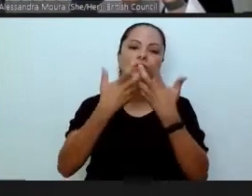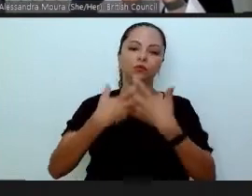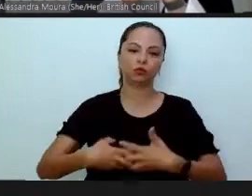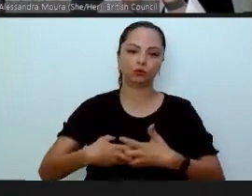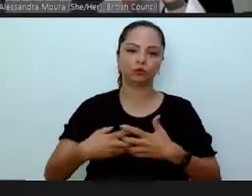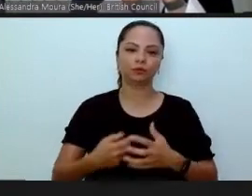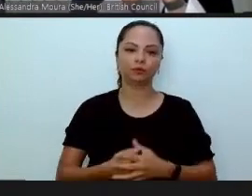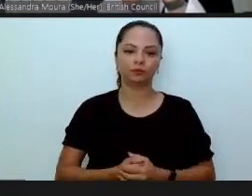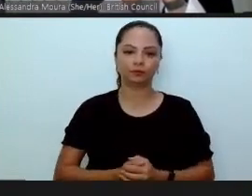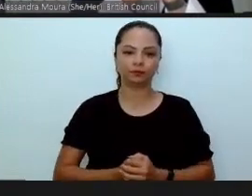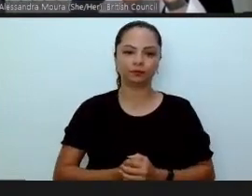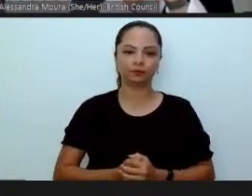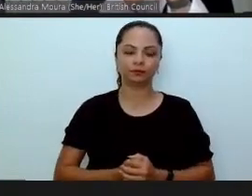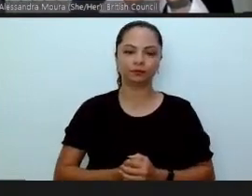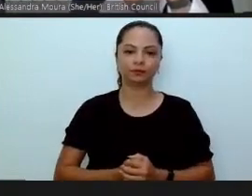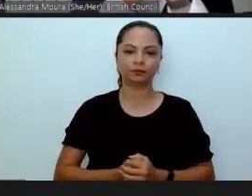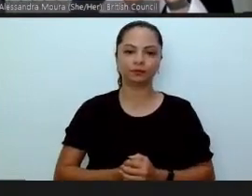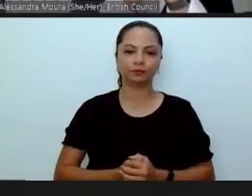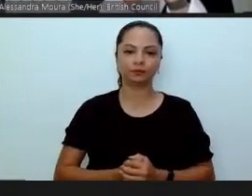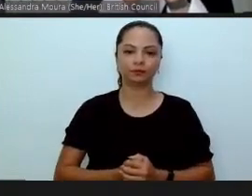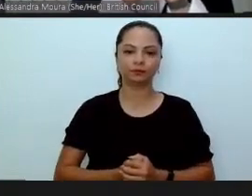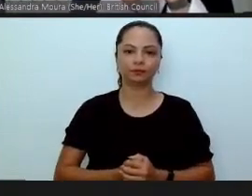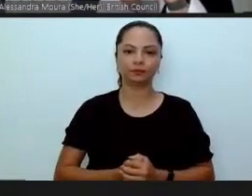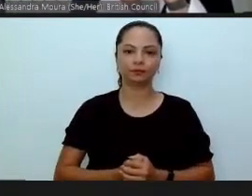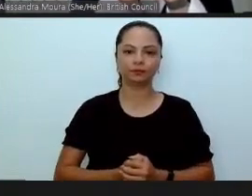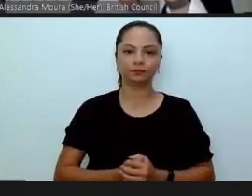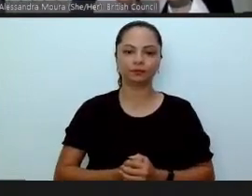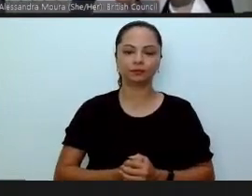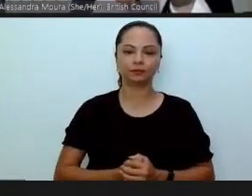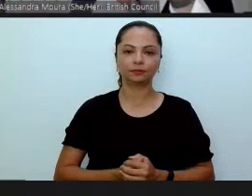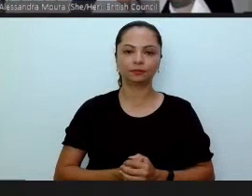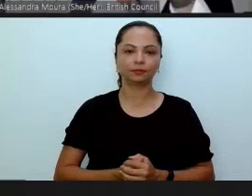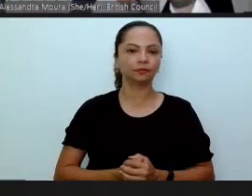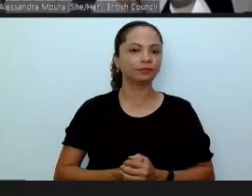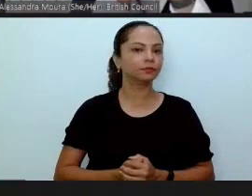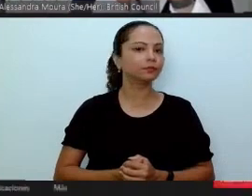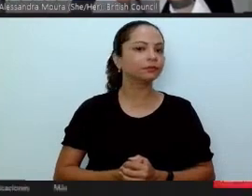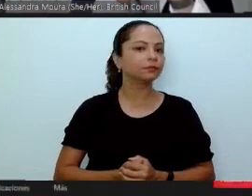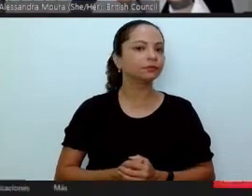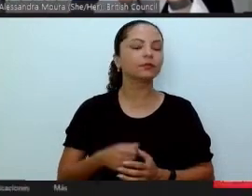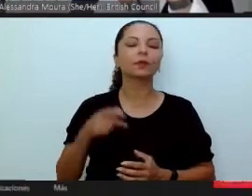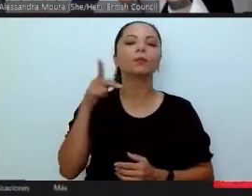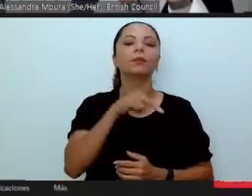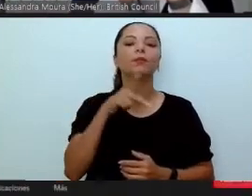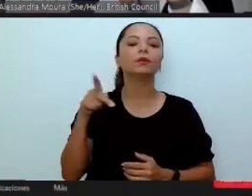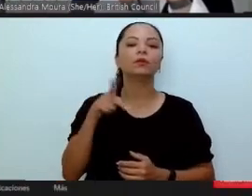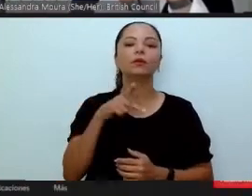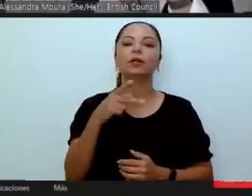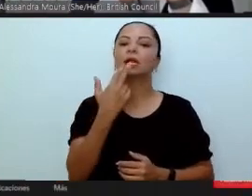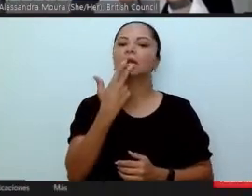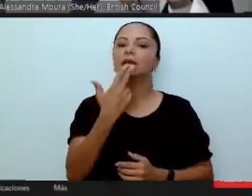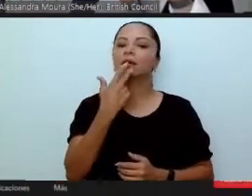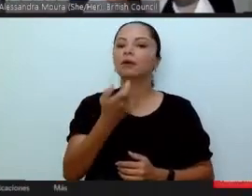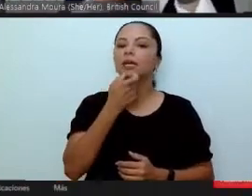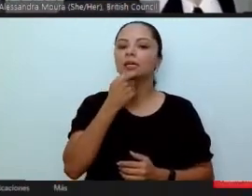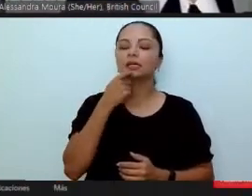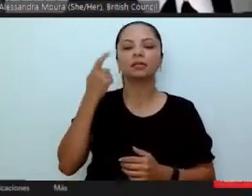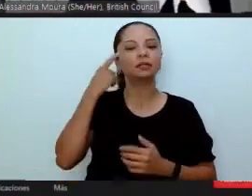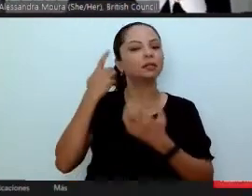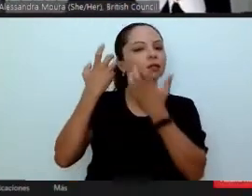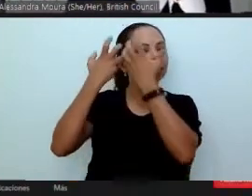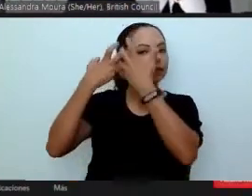de formação continuada para professores de língua inglesa. Eles refletem sobre as suas fortalezas e sobre os pontos